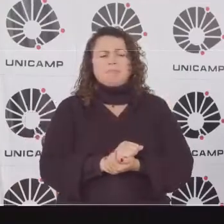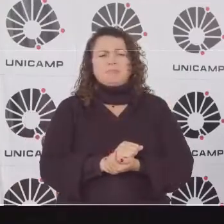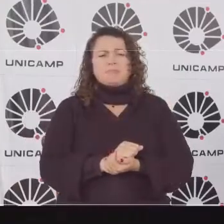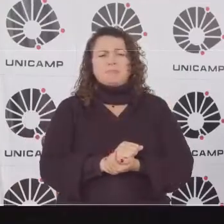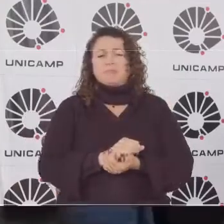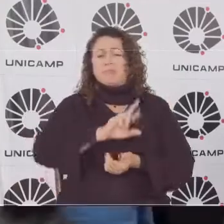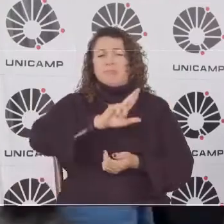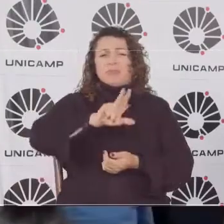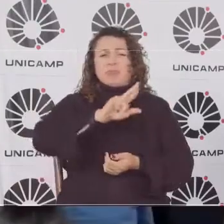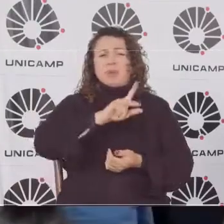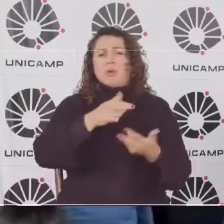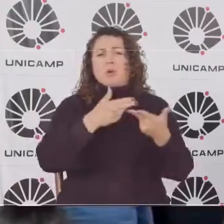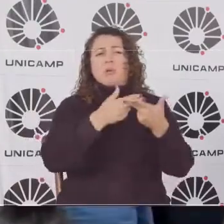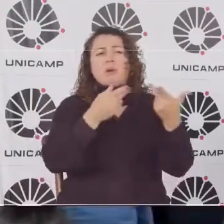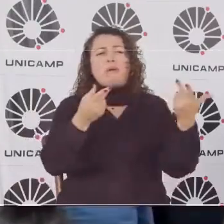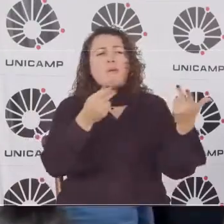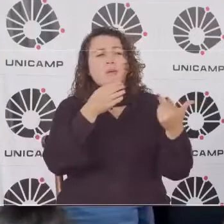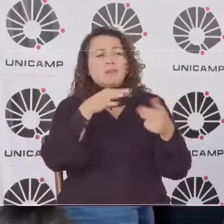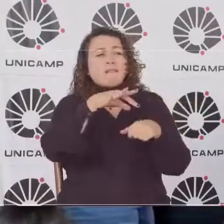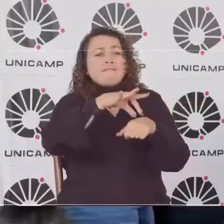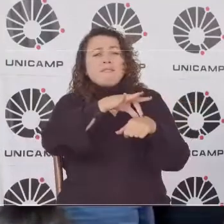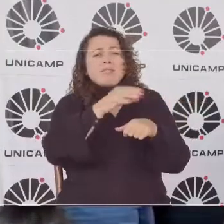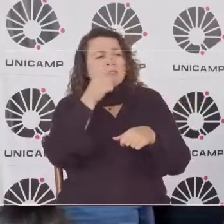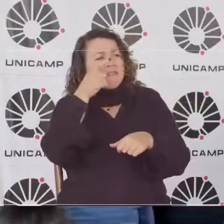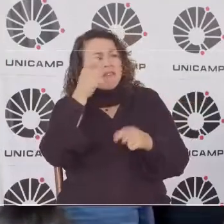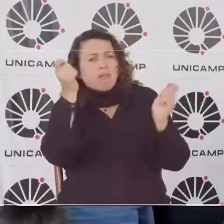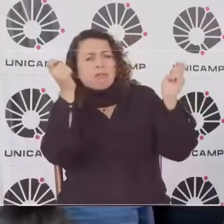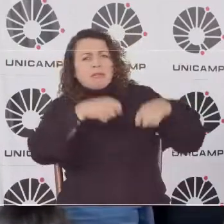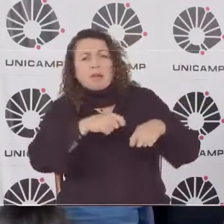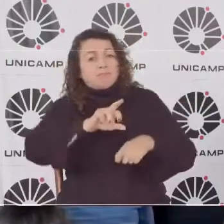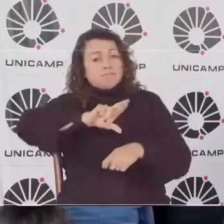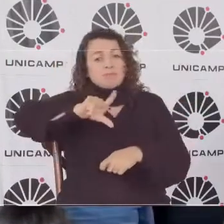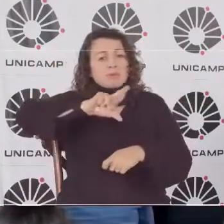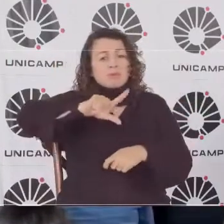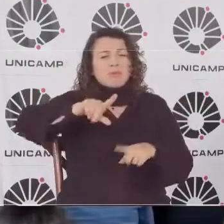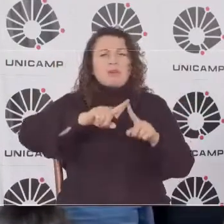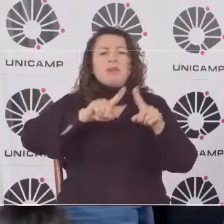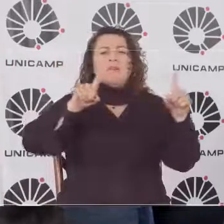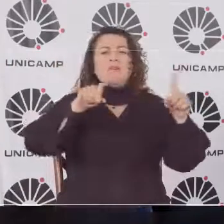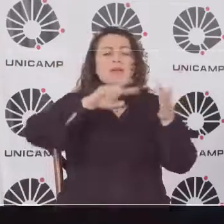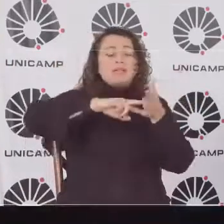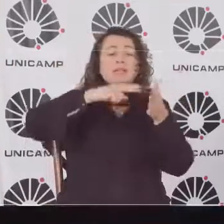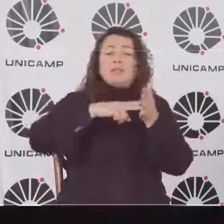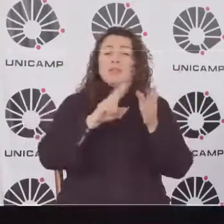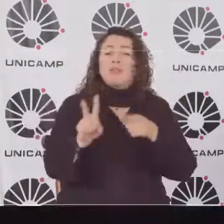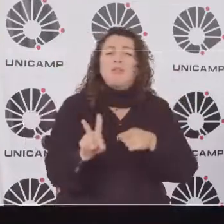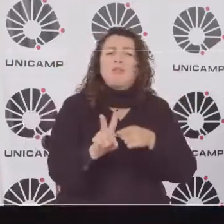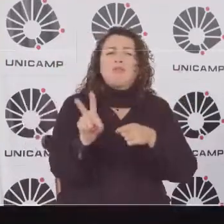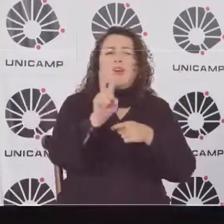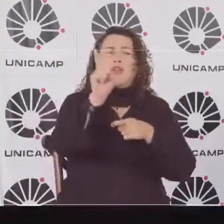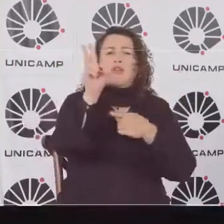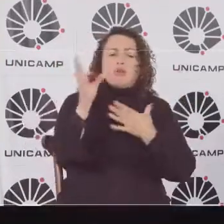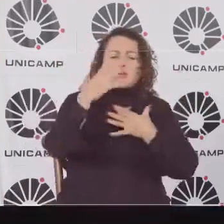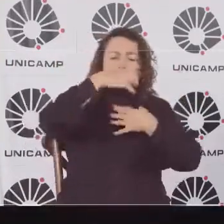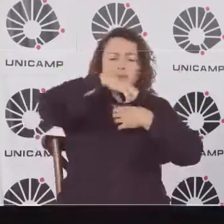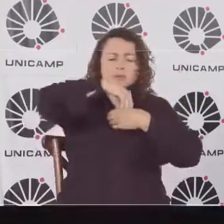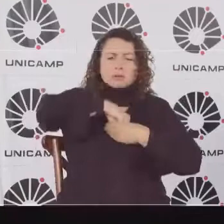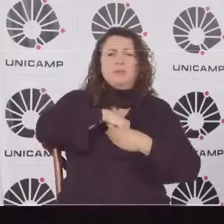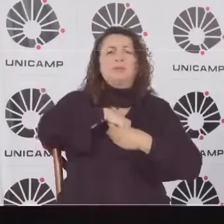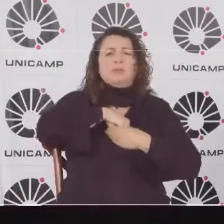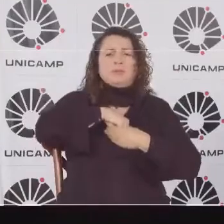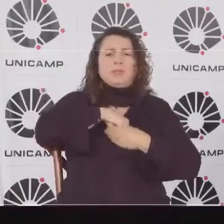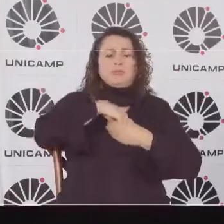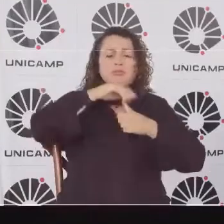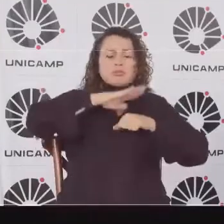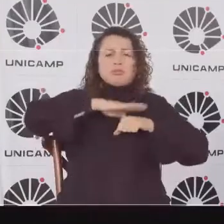não é uma entidade física ou metafísica mas é um valor arraigado no seu